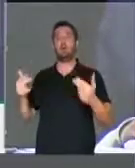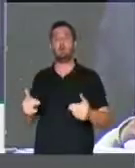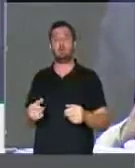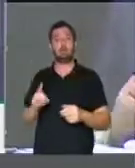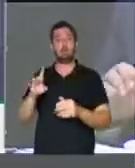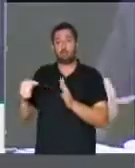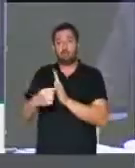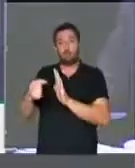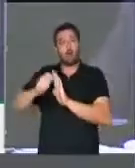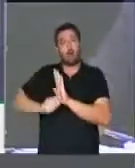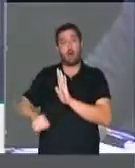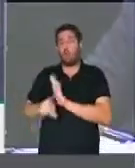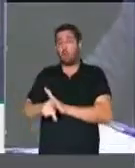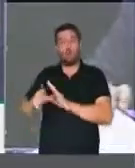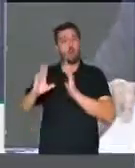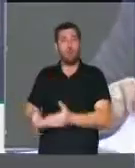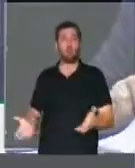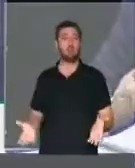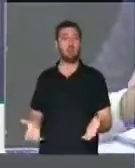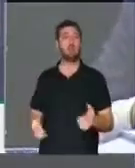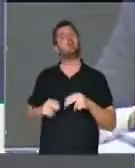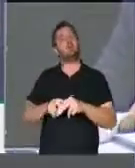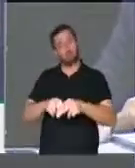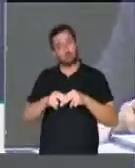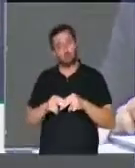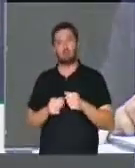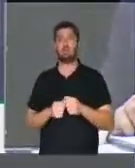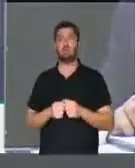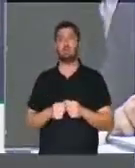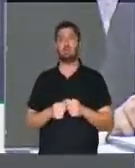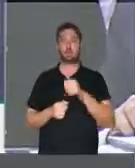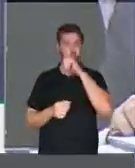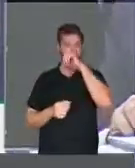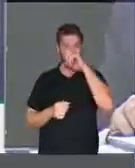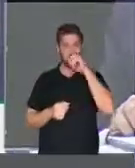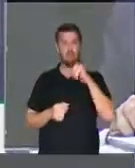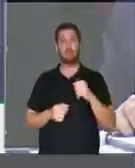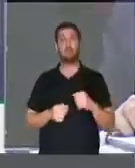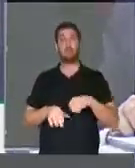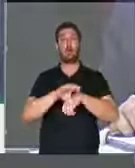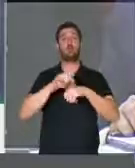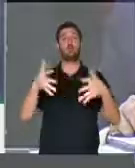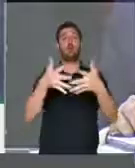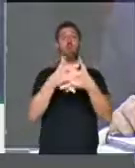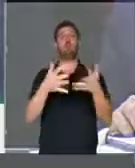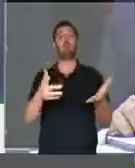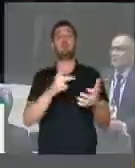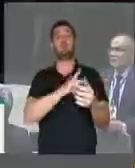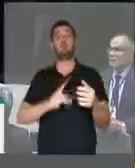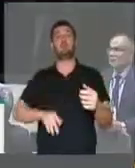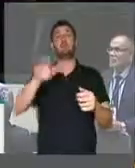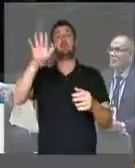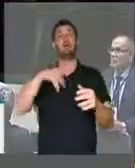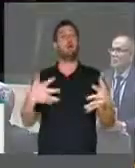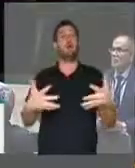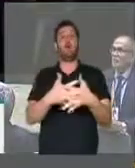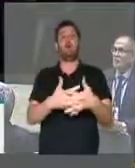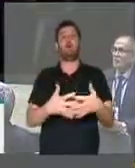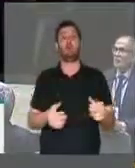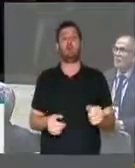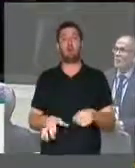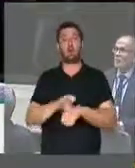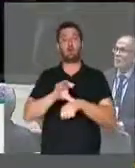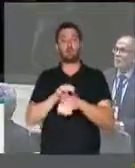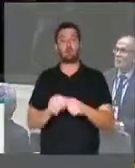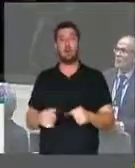o parecer da comissão é por isso que ontem já escondida essa situação presente imagina se nós tivéssemos no próximo não estivermos